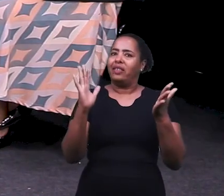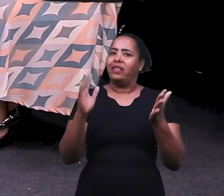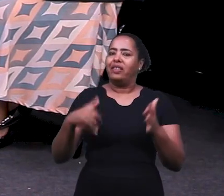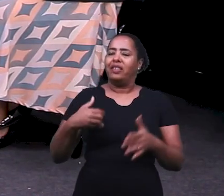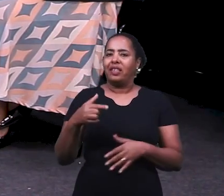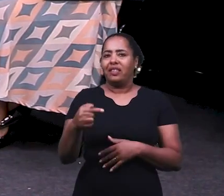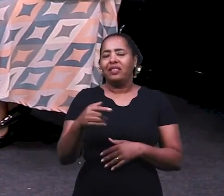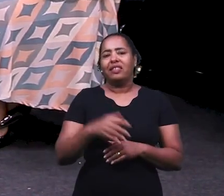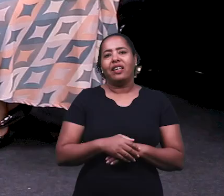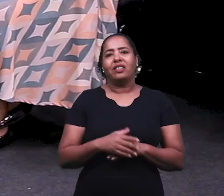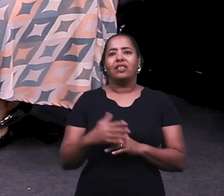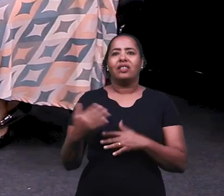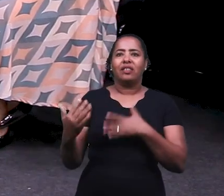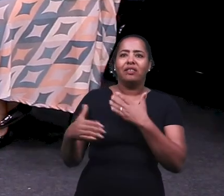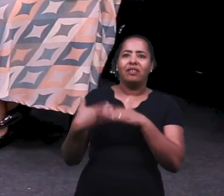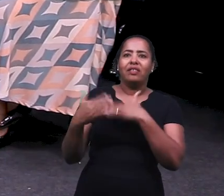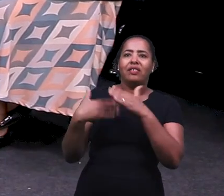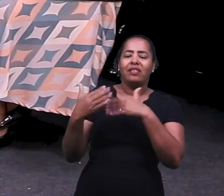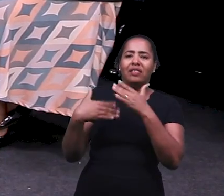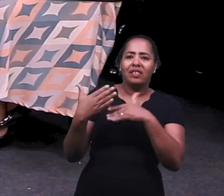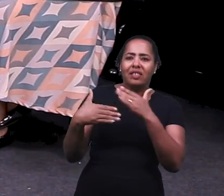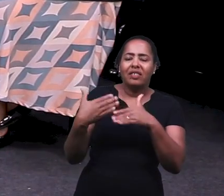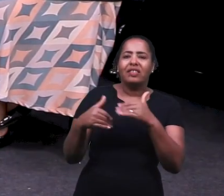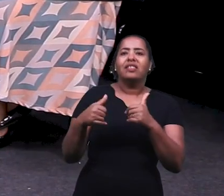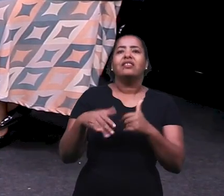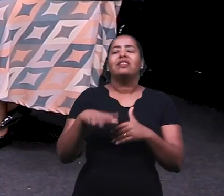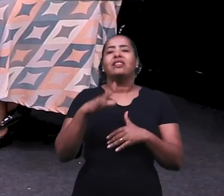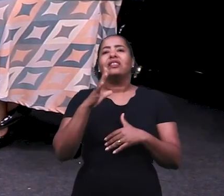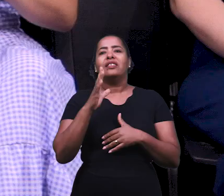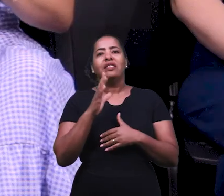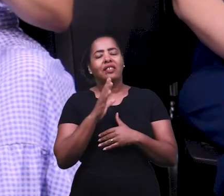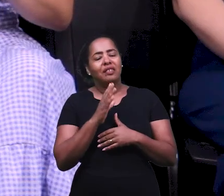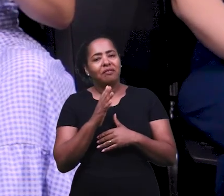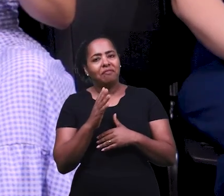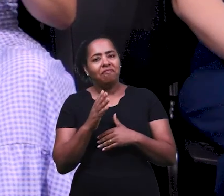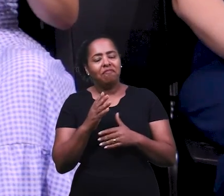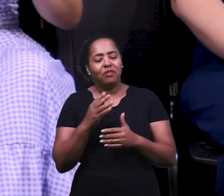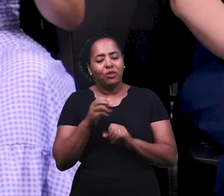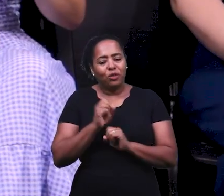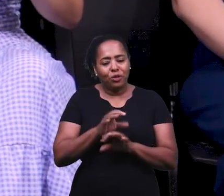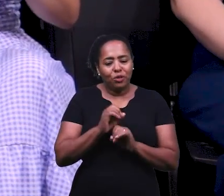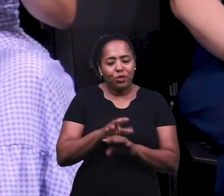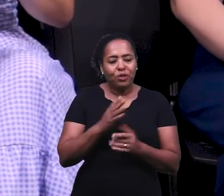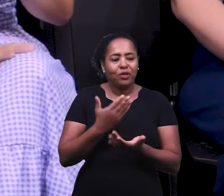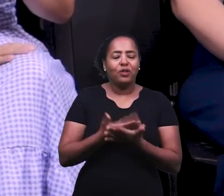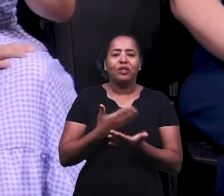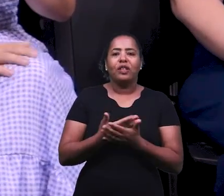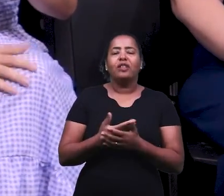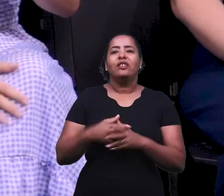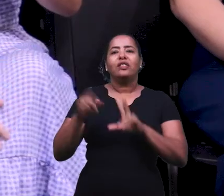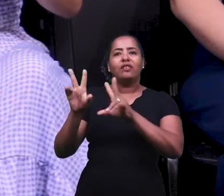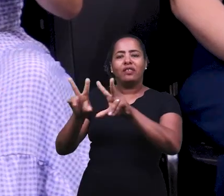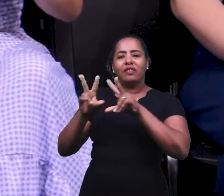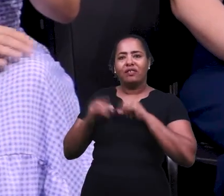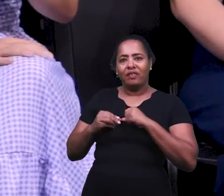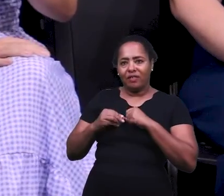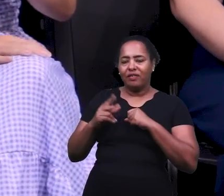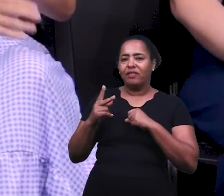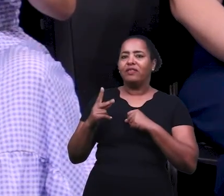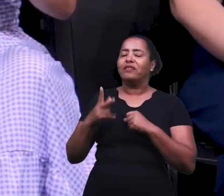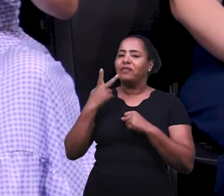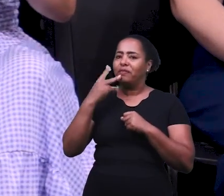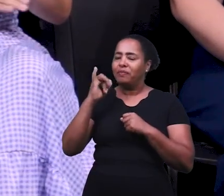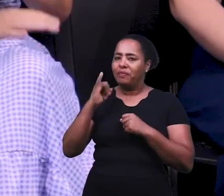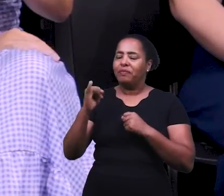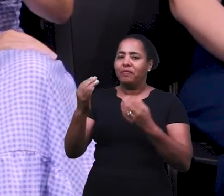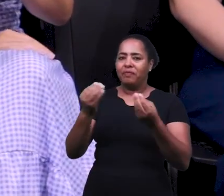depois nunca mais eu parei. Eu tinha 7 anos. E aí, com o tempo, né, foi aperfeiçoando, fazendo aula. E